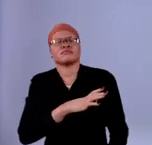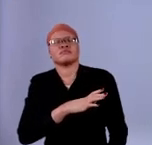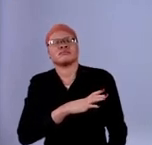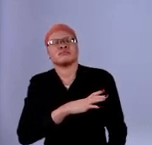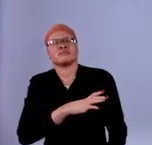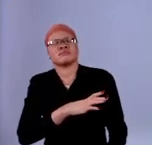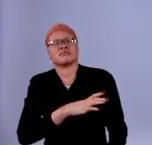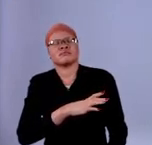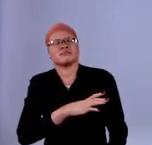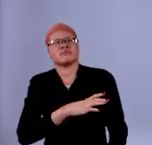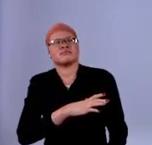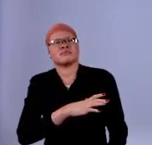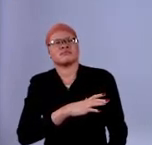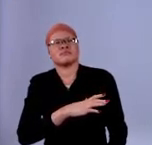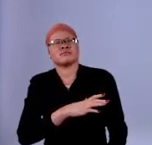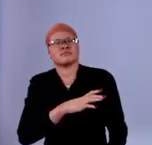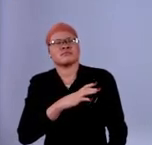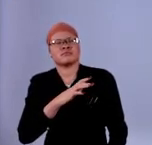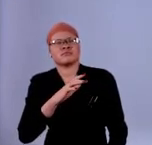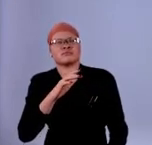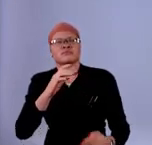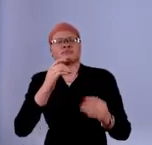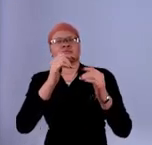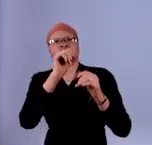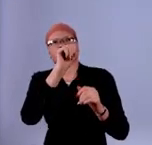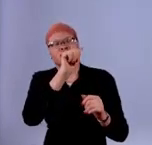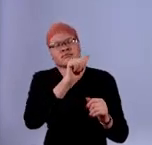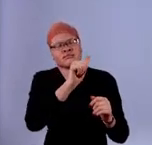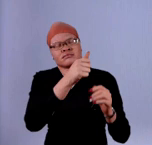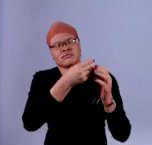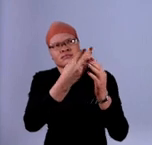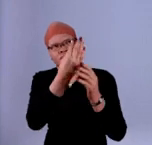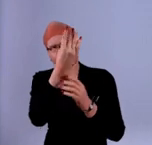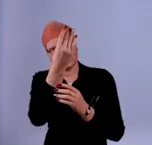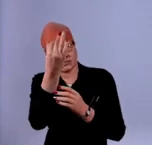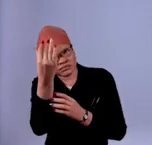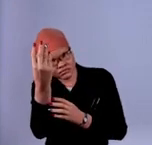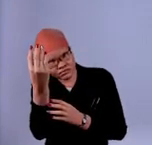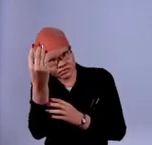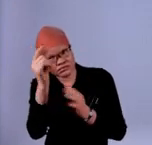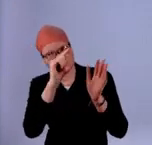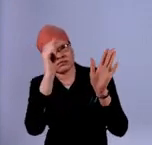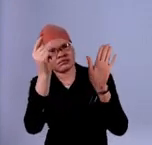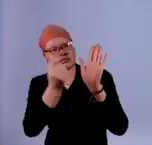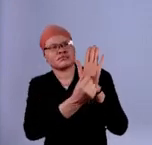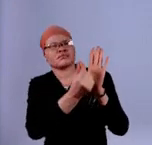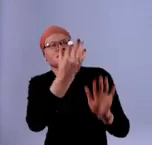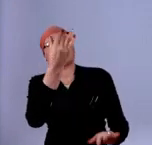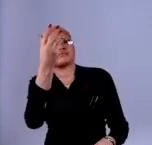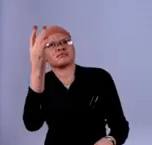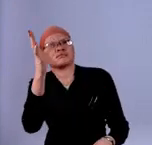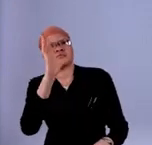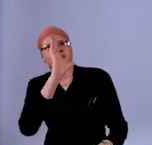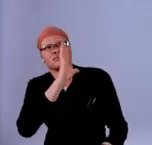constituída por nós temos a que é numerador o indica